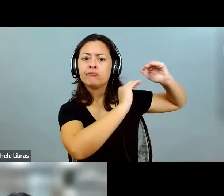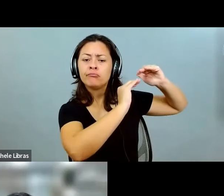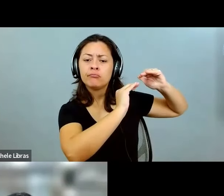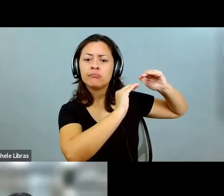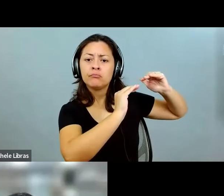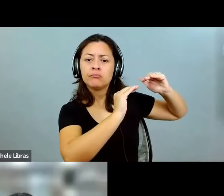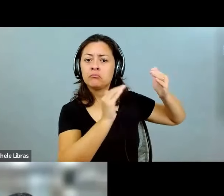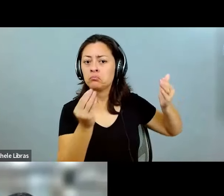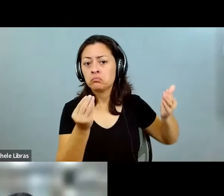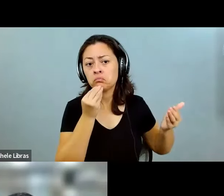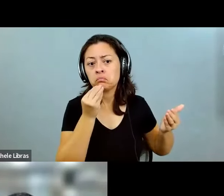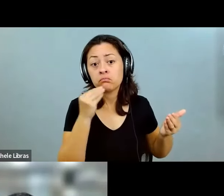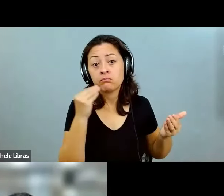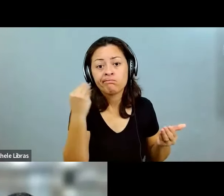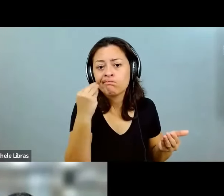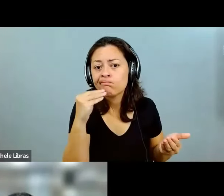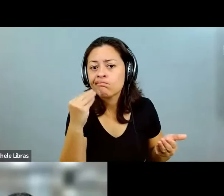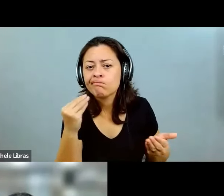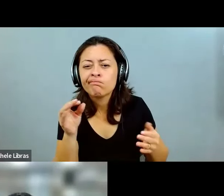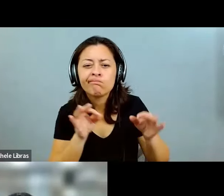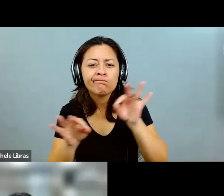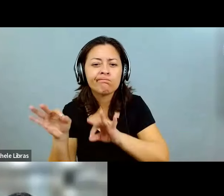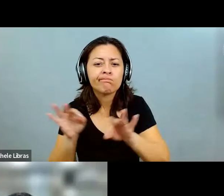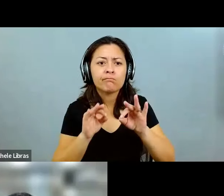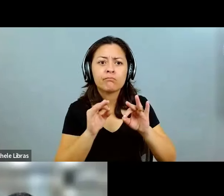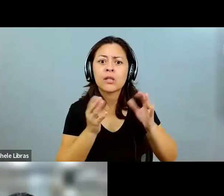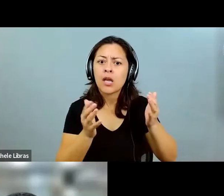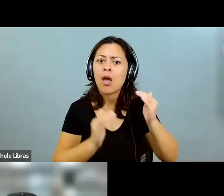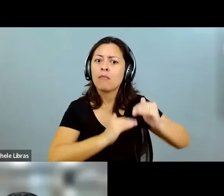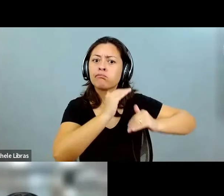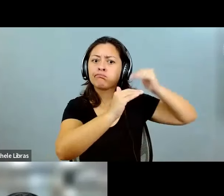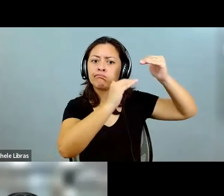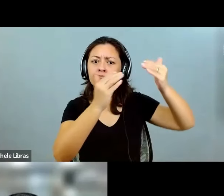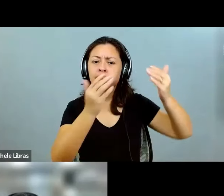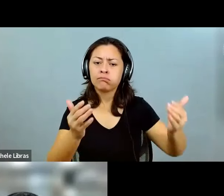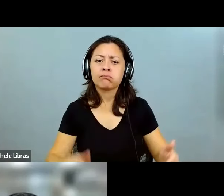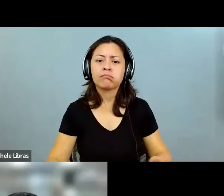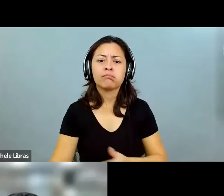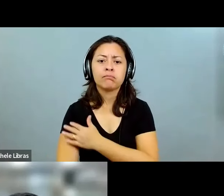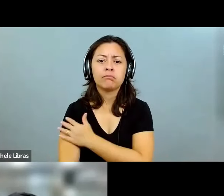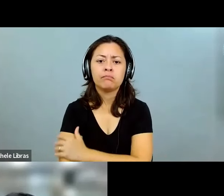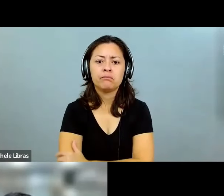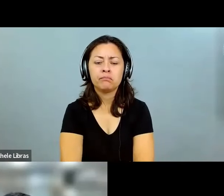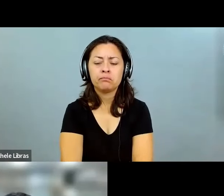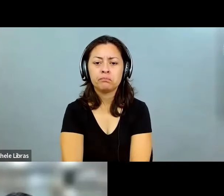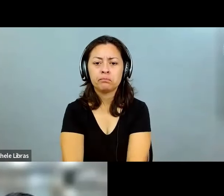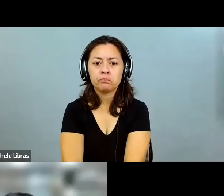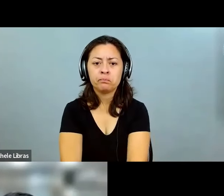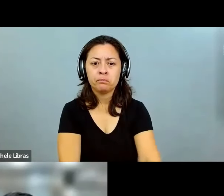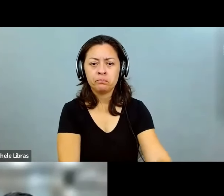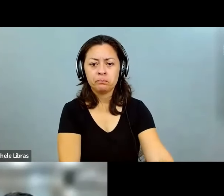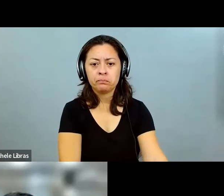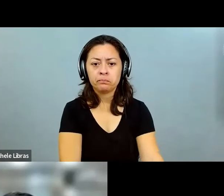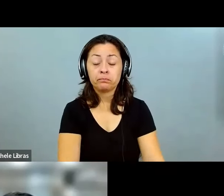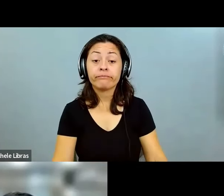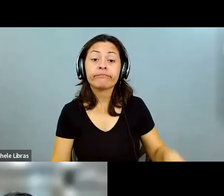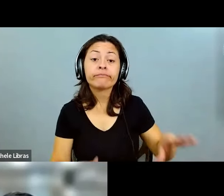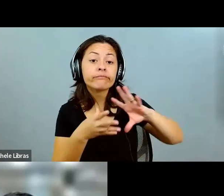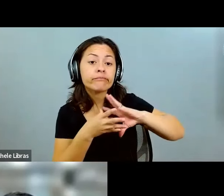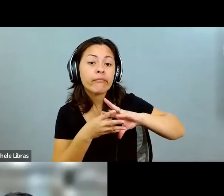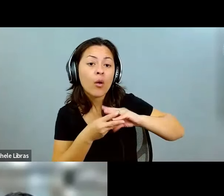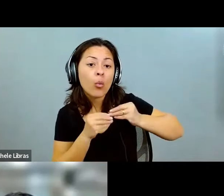Nossa é Aproveitar esses anos de maisos menores para crescer o tamanho da empresa e o algodão em relação